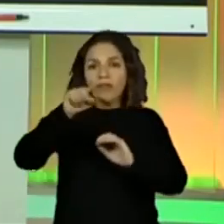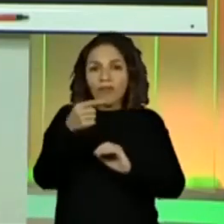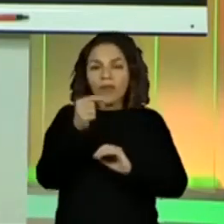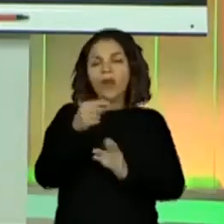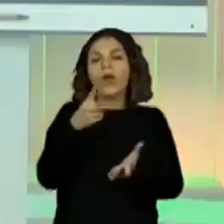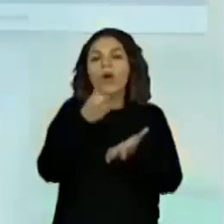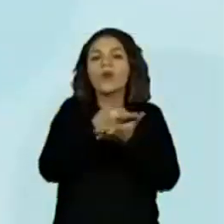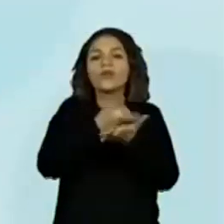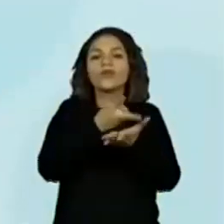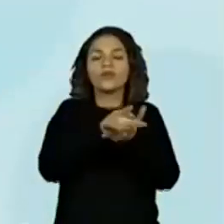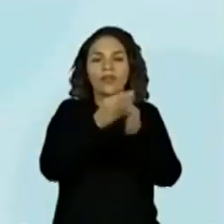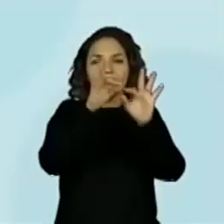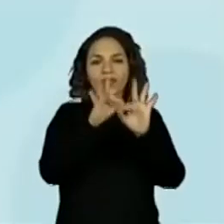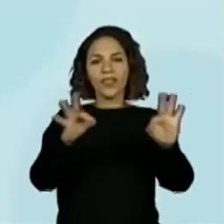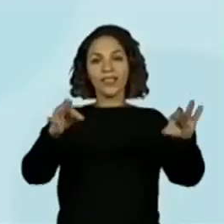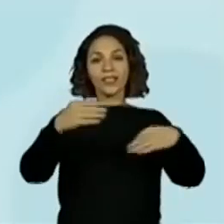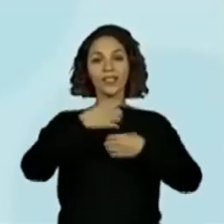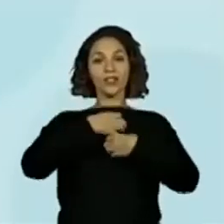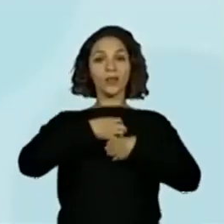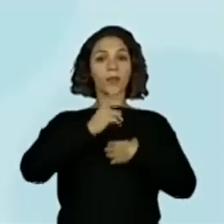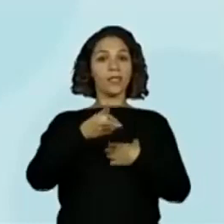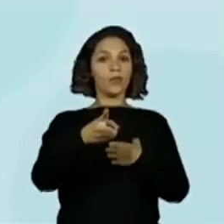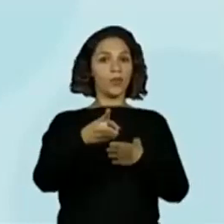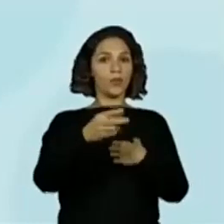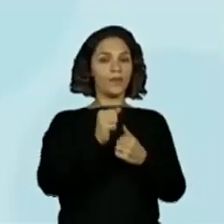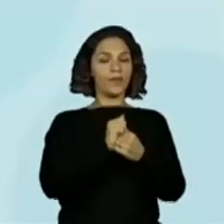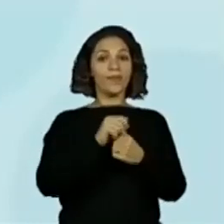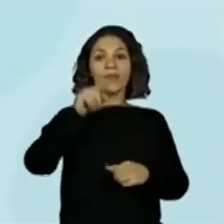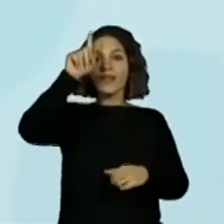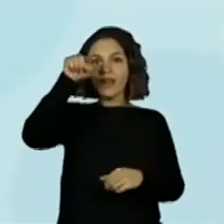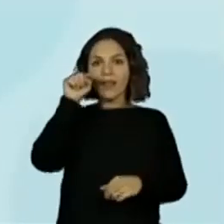continuação naquilo que você está falando, tá bom? A